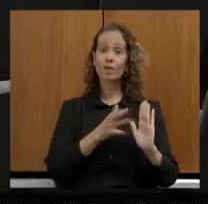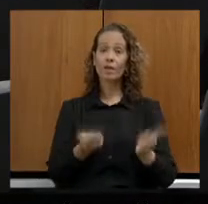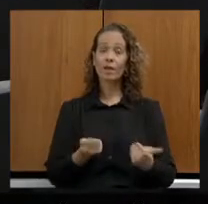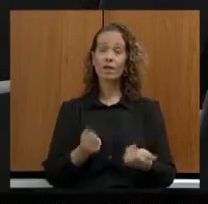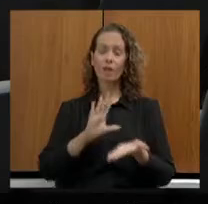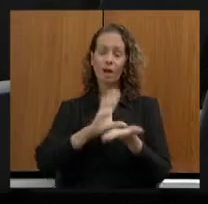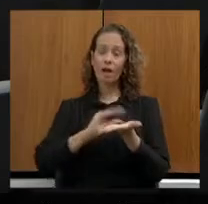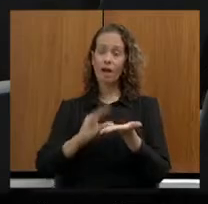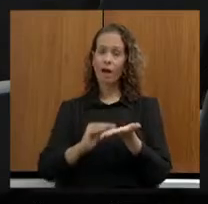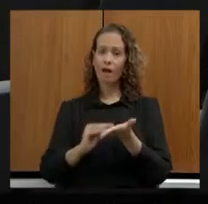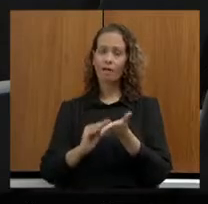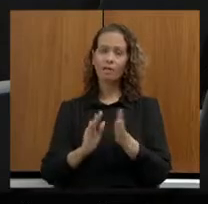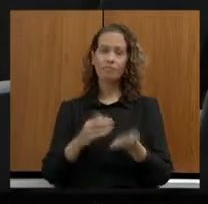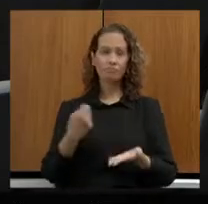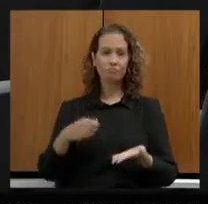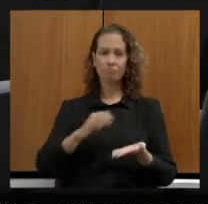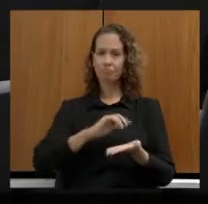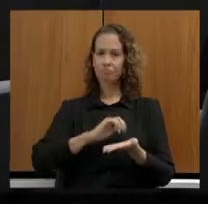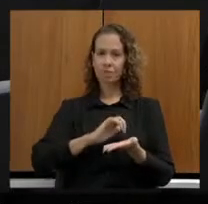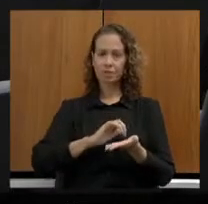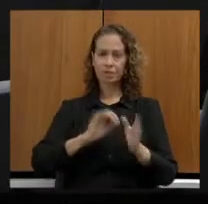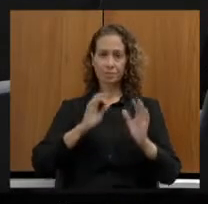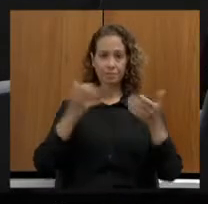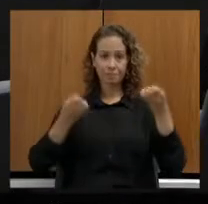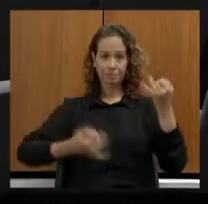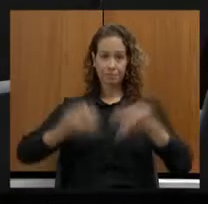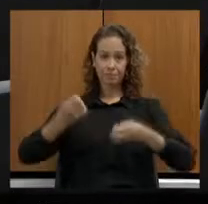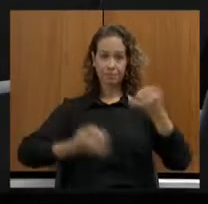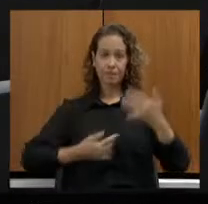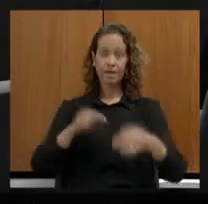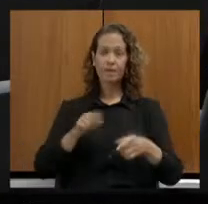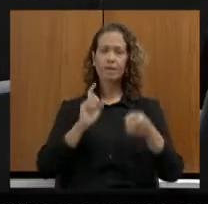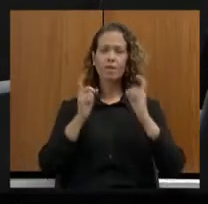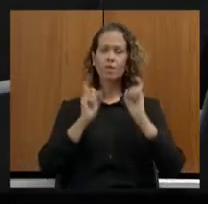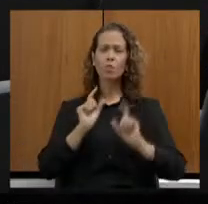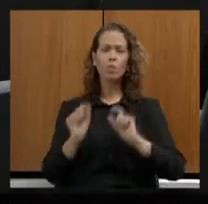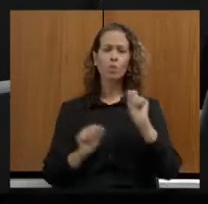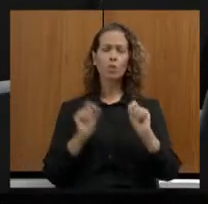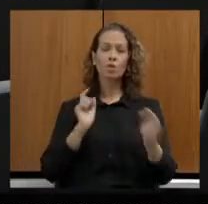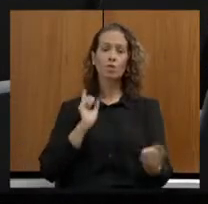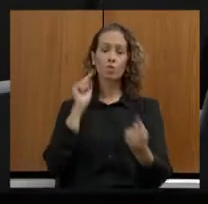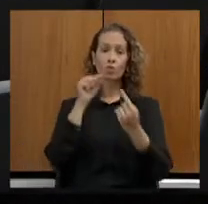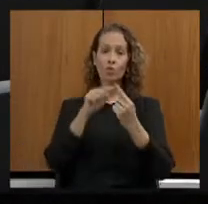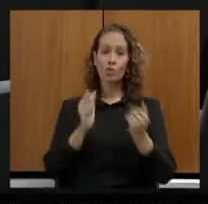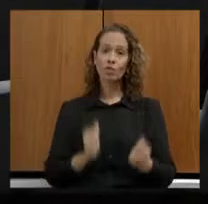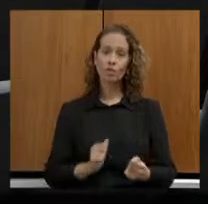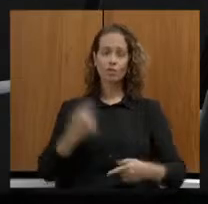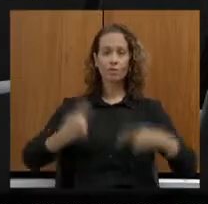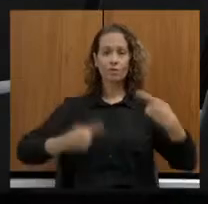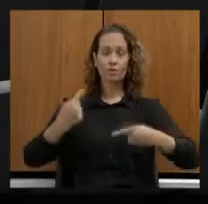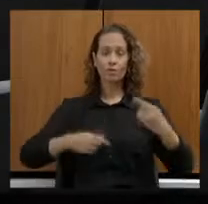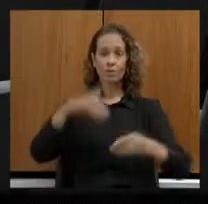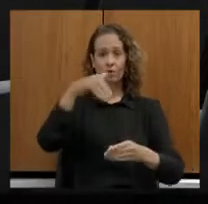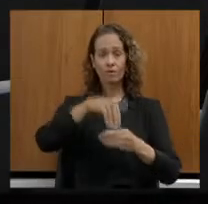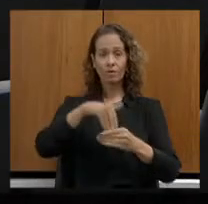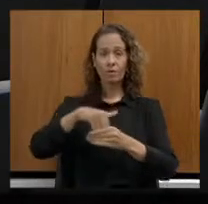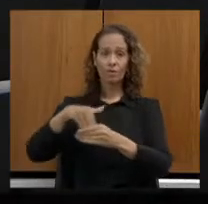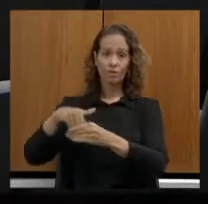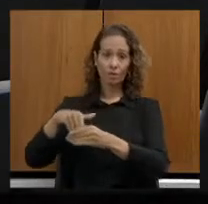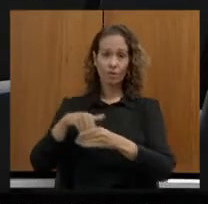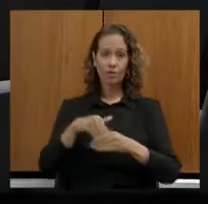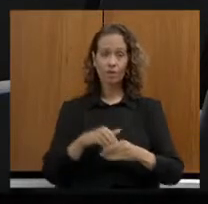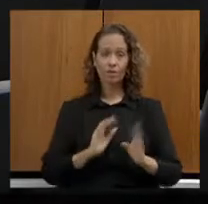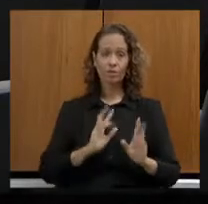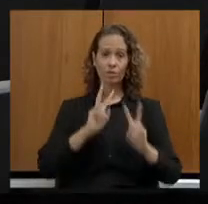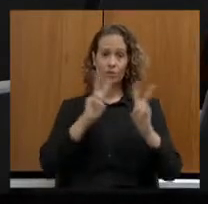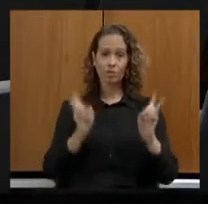e considera a aprovada essa reunião se destina a receber discutir e votar proposições da comissão EA